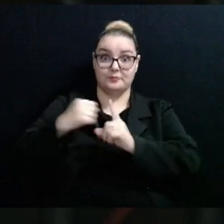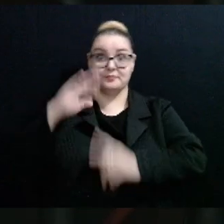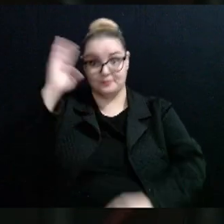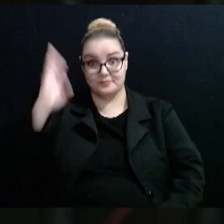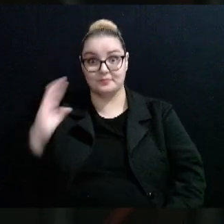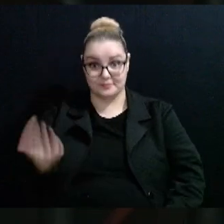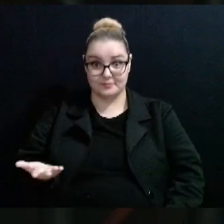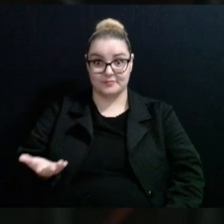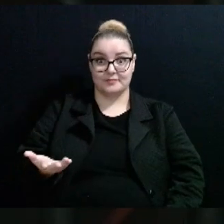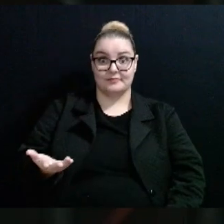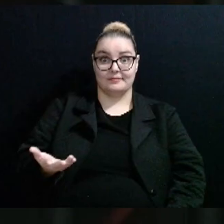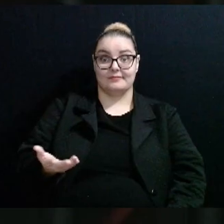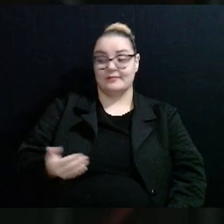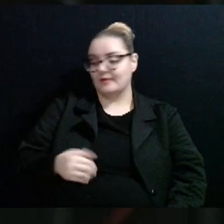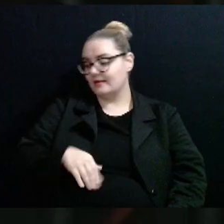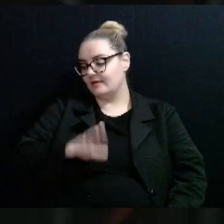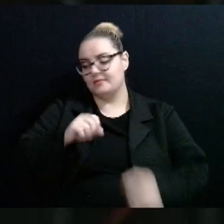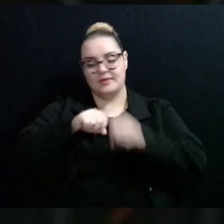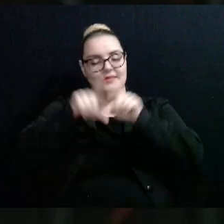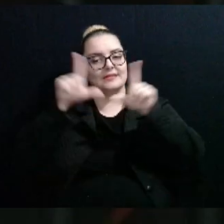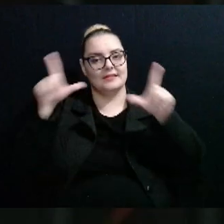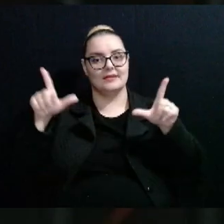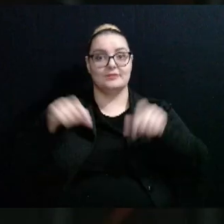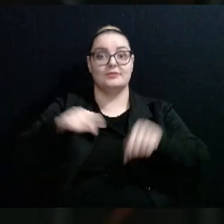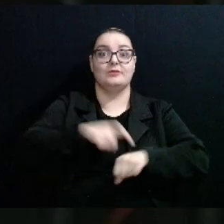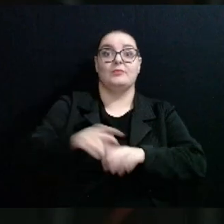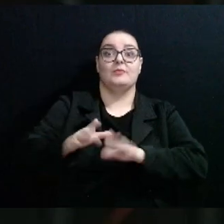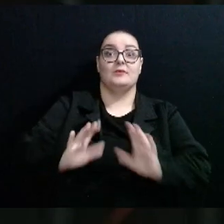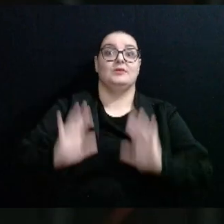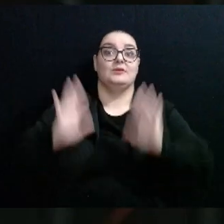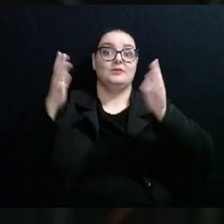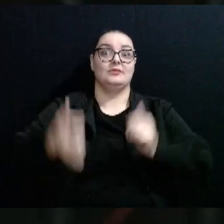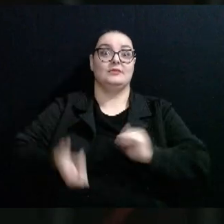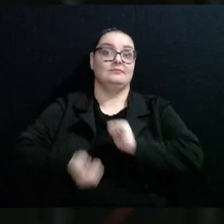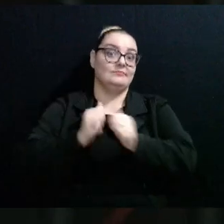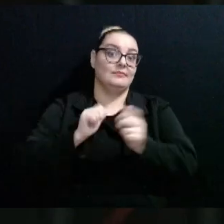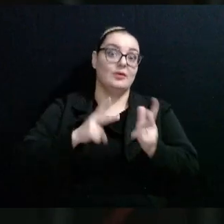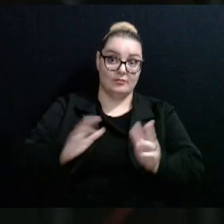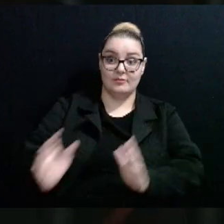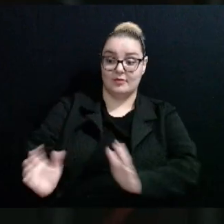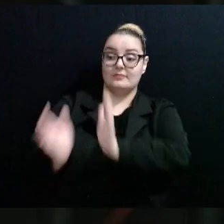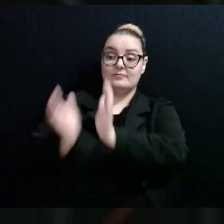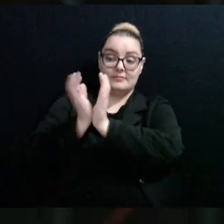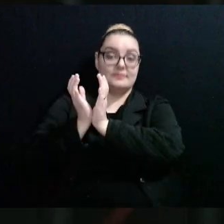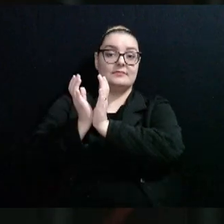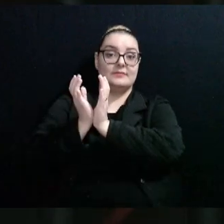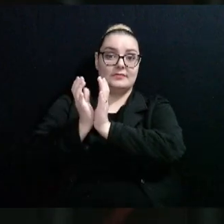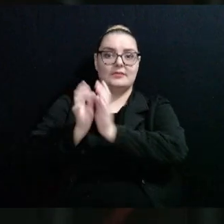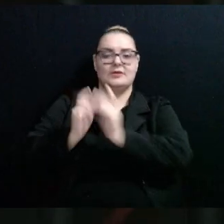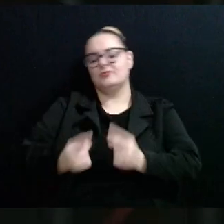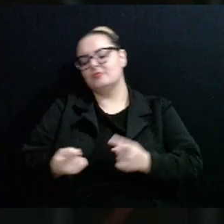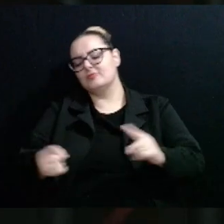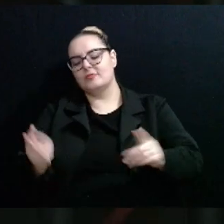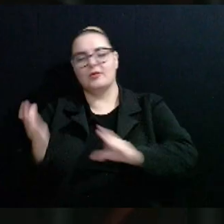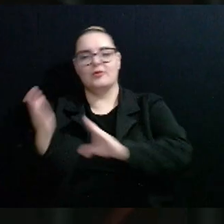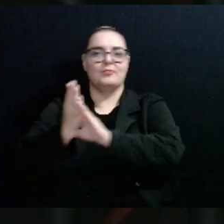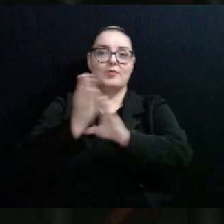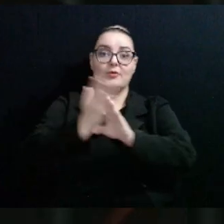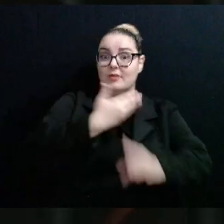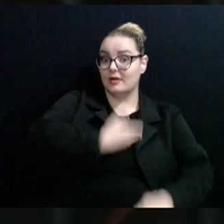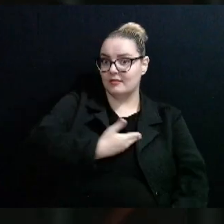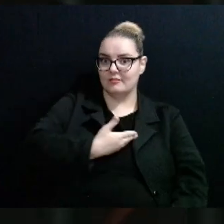mais evidente nos períodos de grandes eventos esportivos, como a Copa do Mundo. São churrascos, encontros com amigos, bares